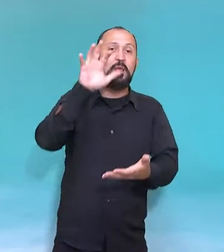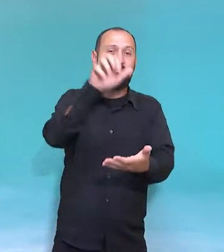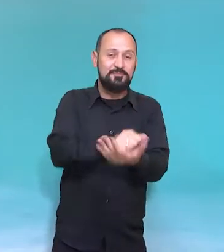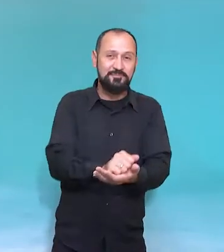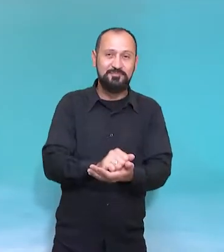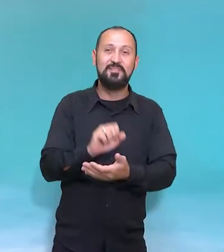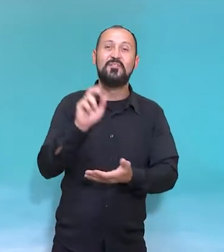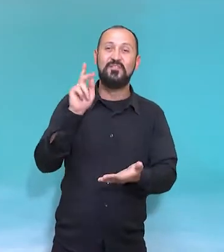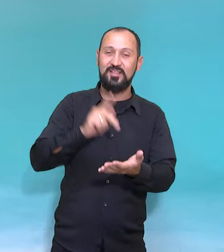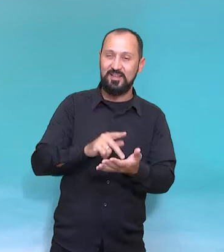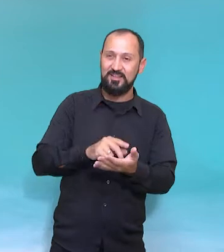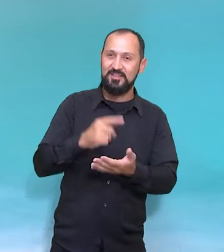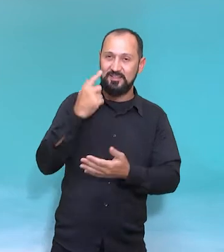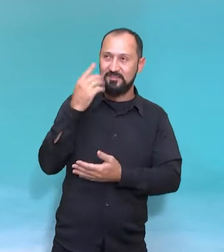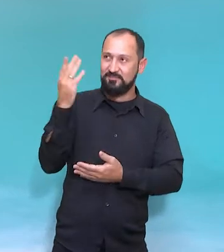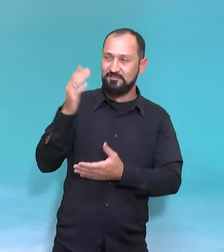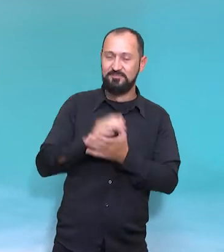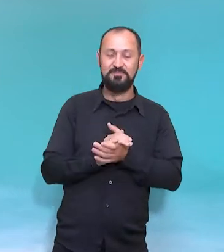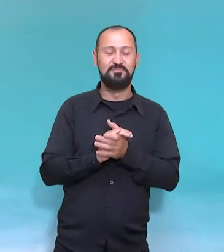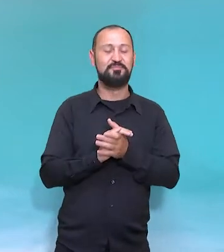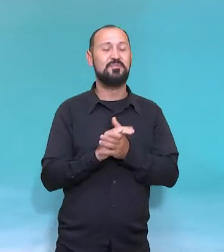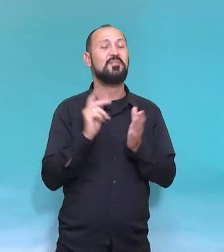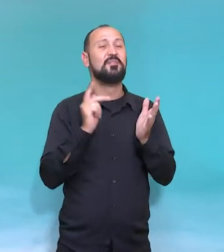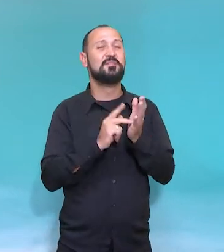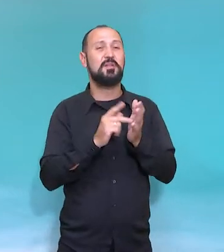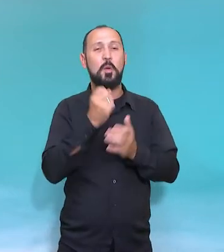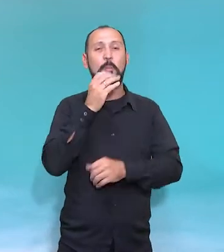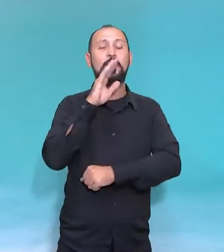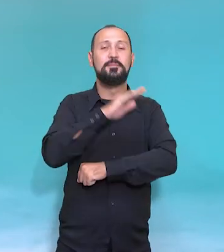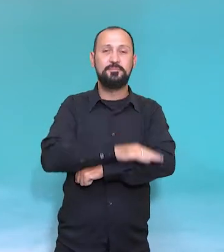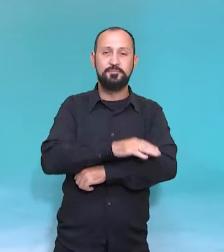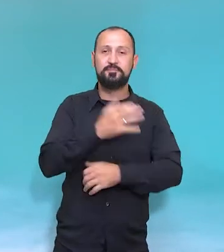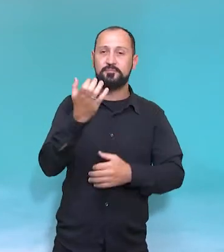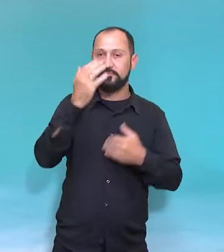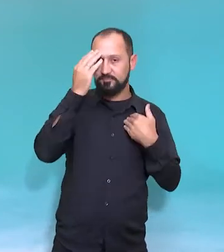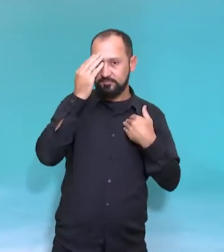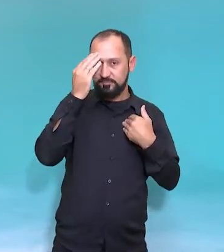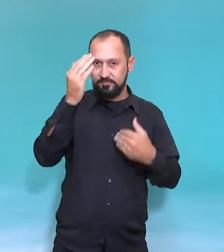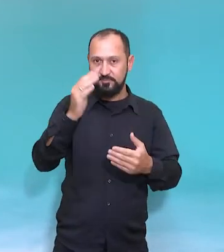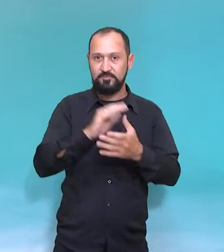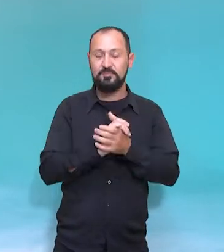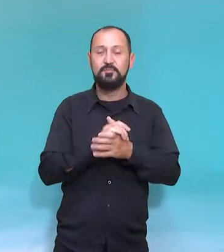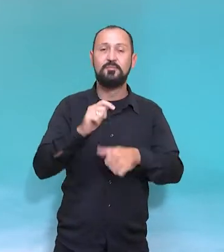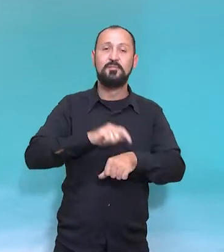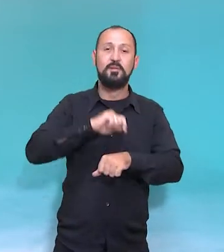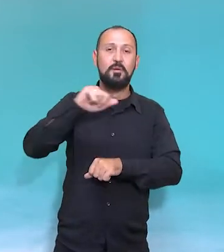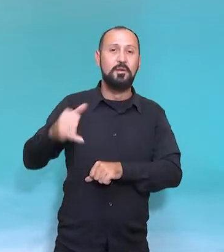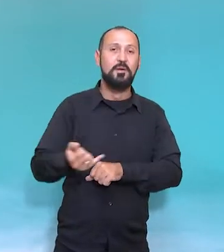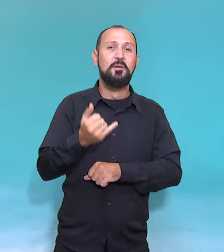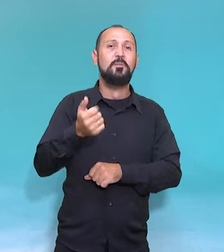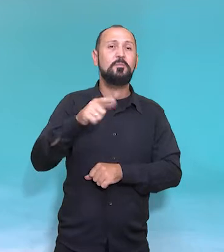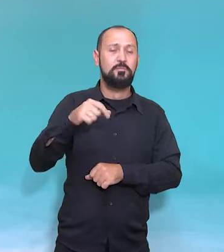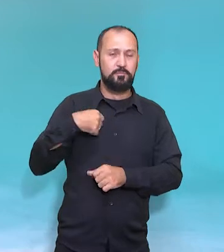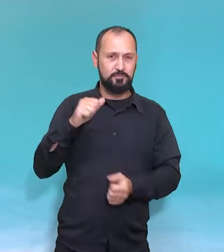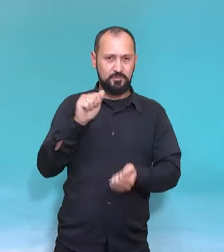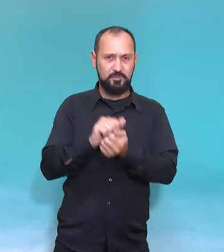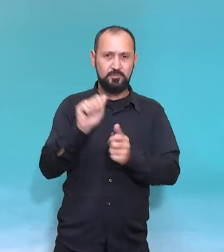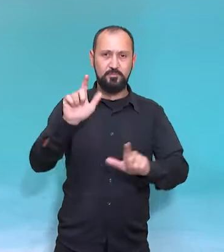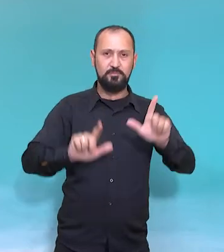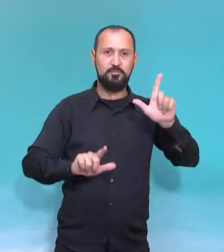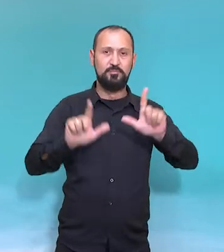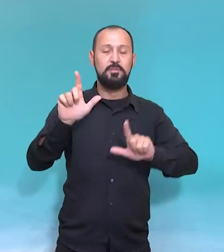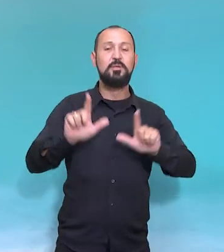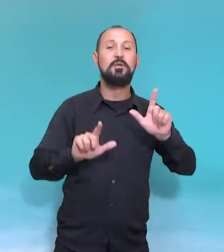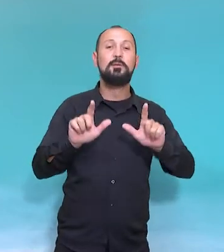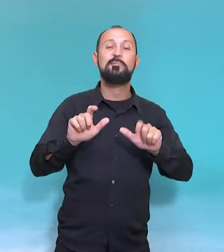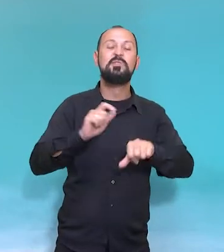uso capião. Não é verdade, Bruno? Exatamente, Paulo. Uma boa tarde. Gostaria de agradecer a oportunidade de estar novamente aqui no